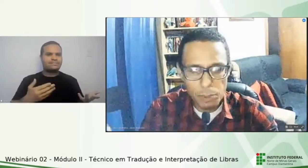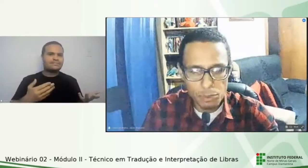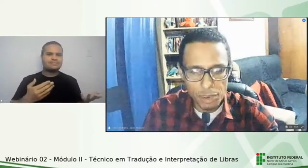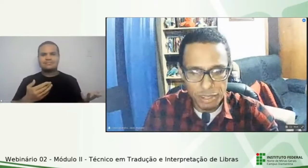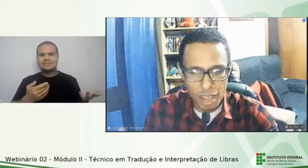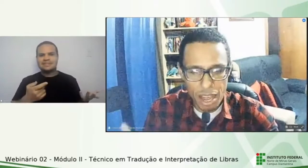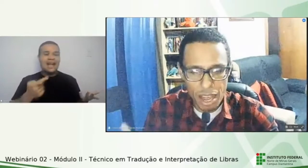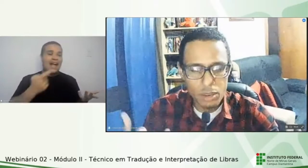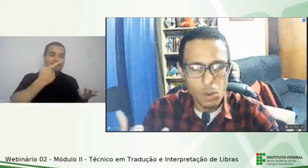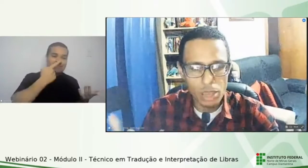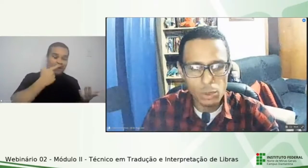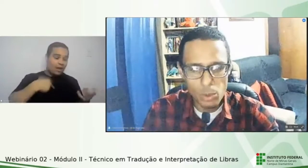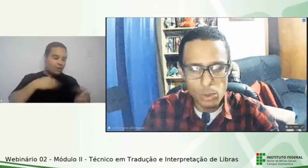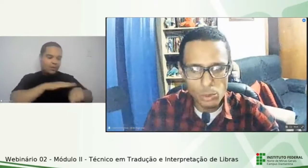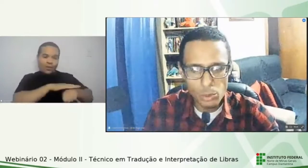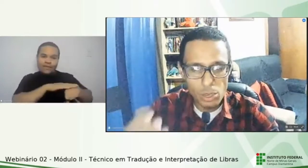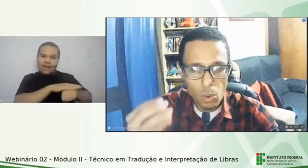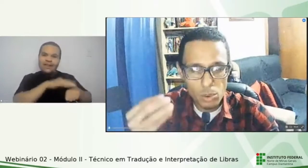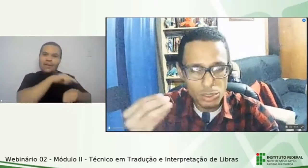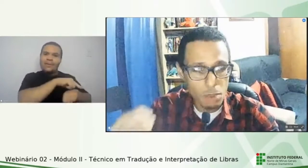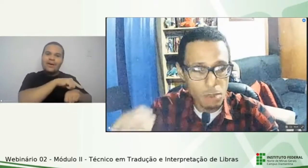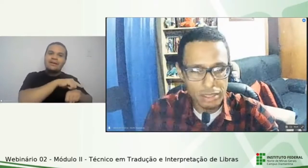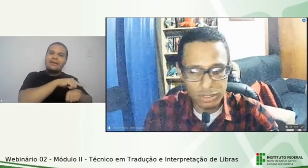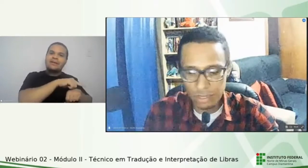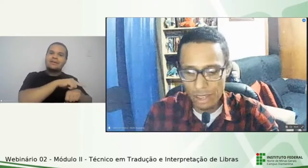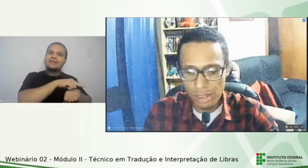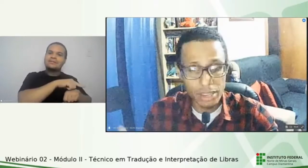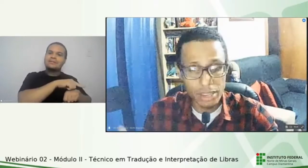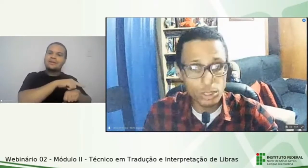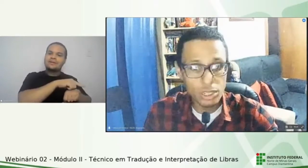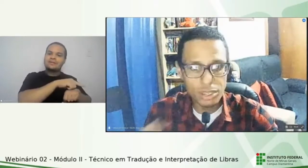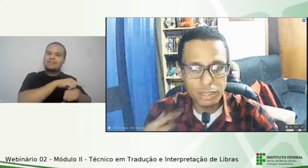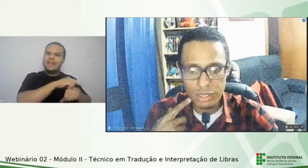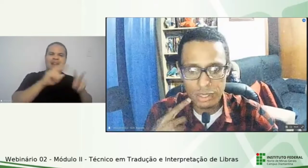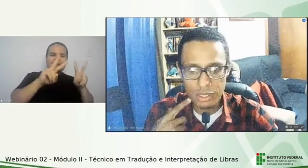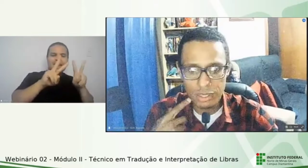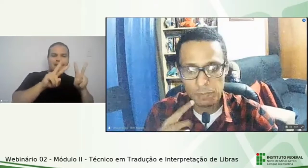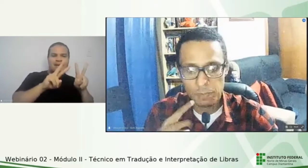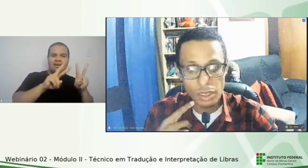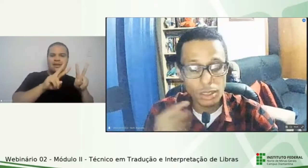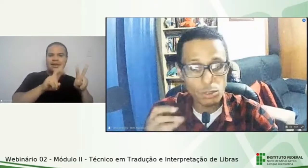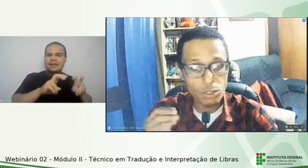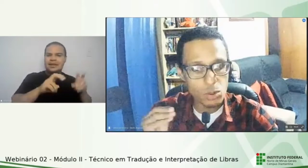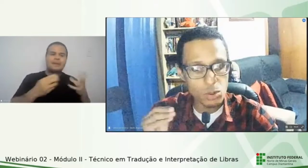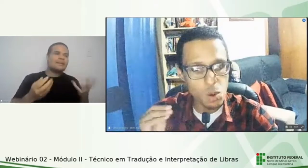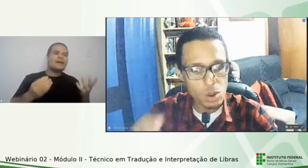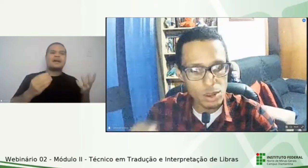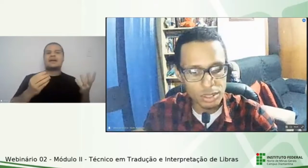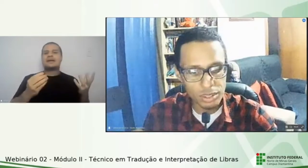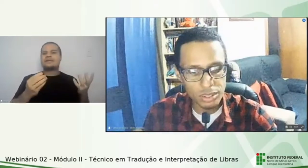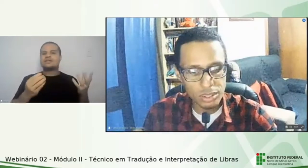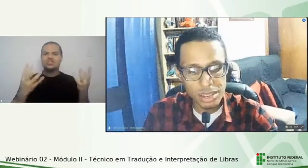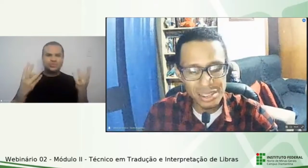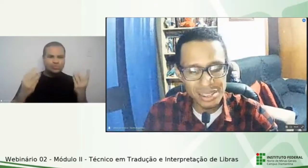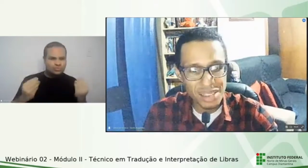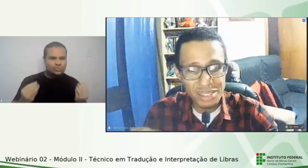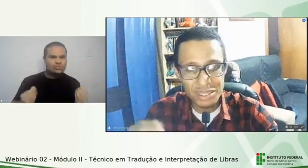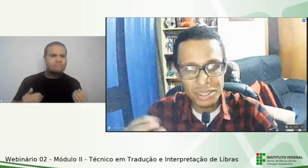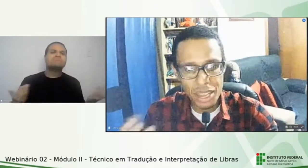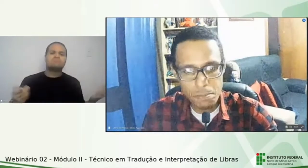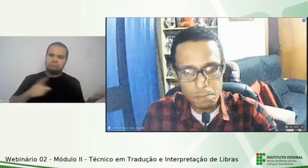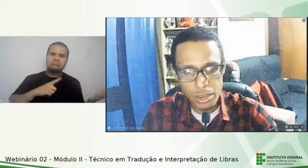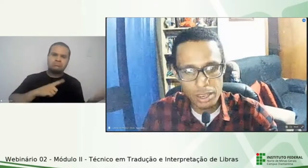afinidade para conversar com o aluno em coisas mais sutis. Então são coisas que